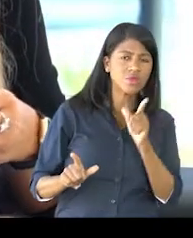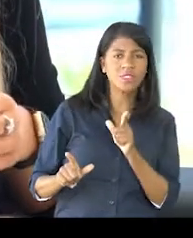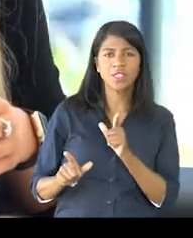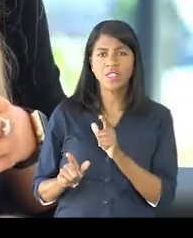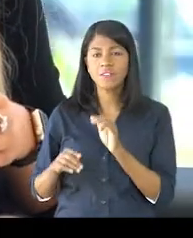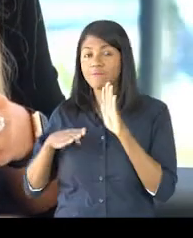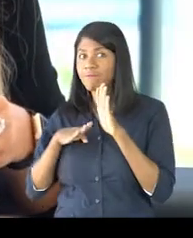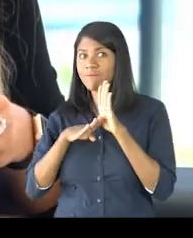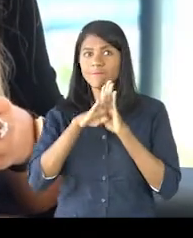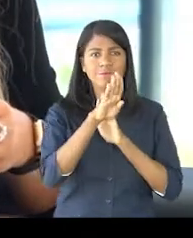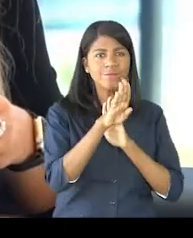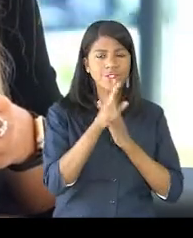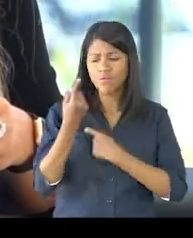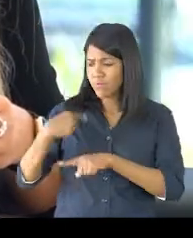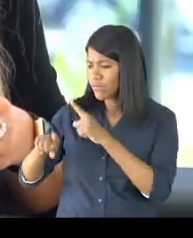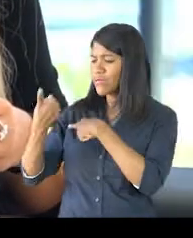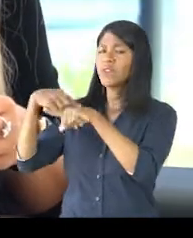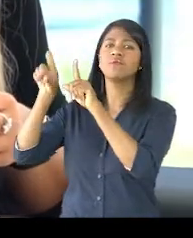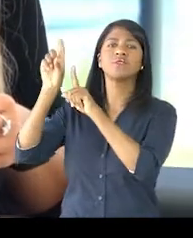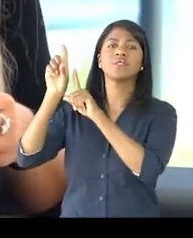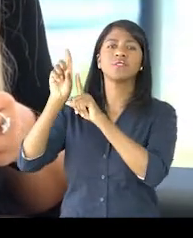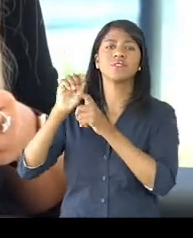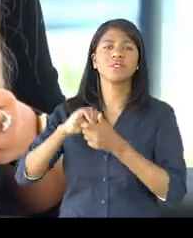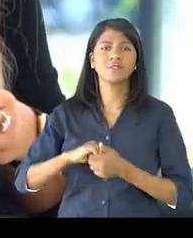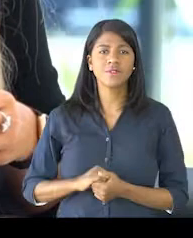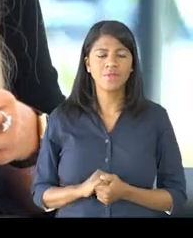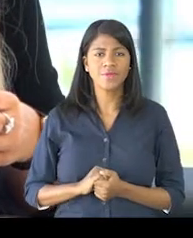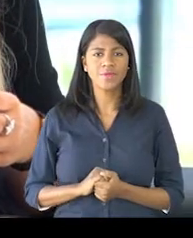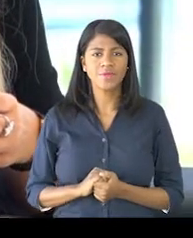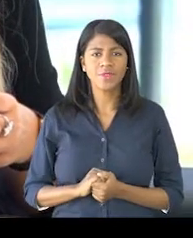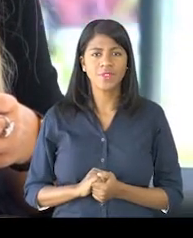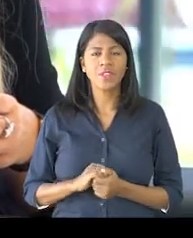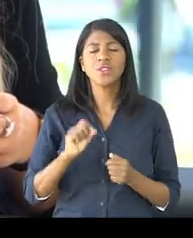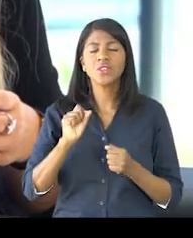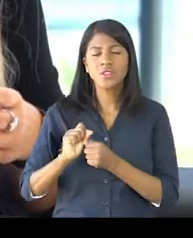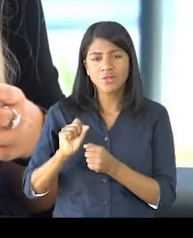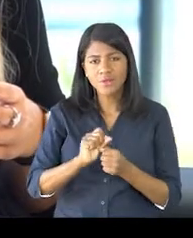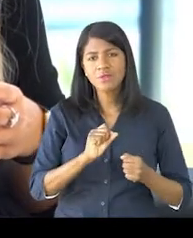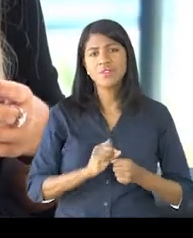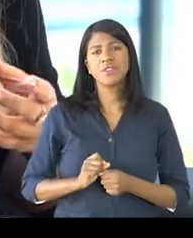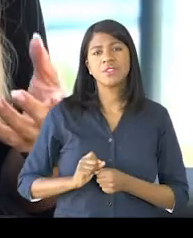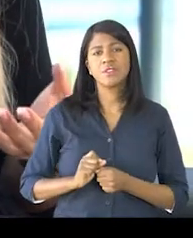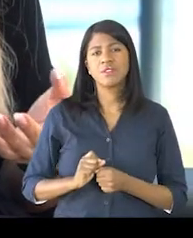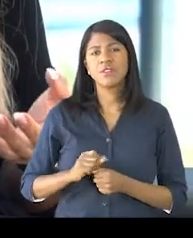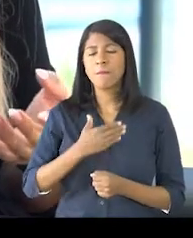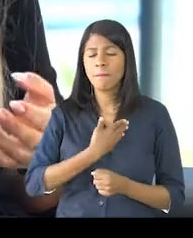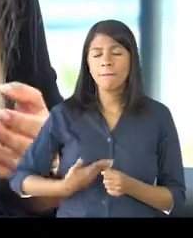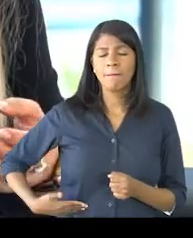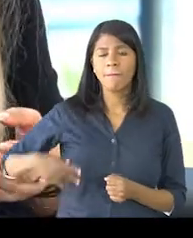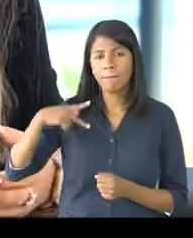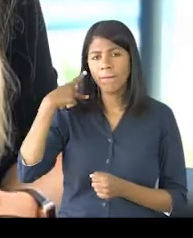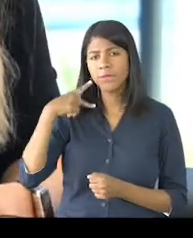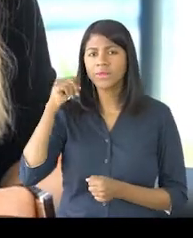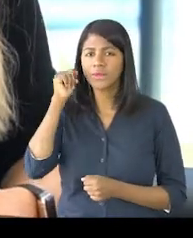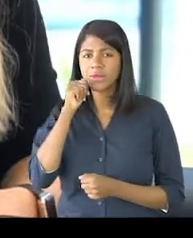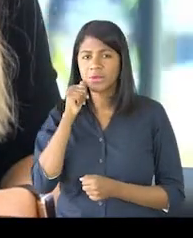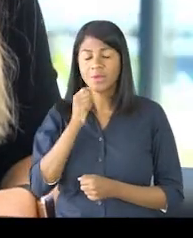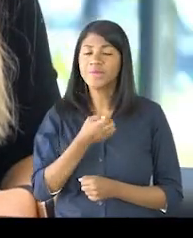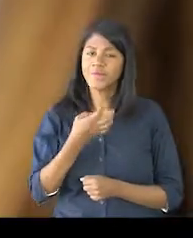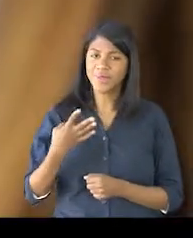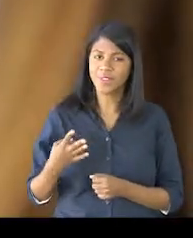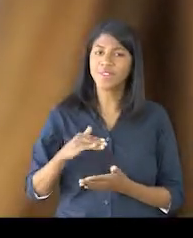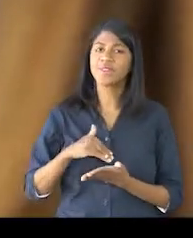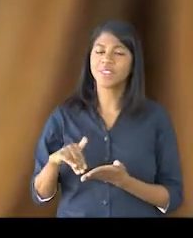partir daí, dar um salto muito grande, né, na realização das políticas públicas voltadas para as nossas